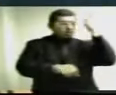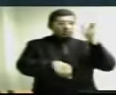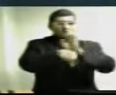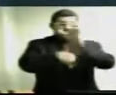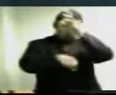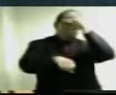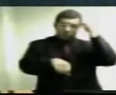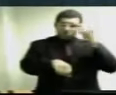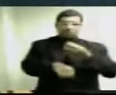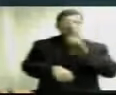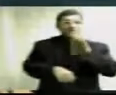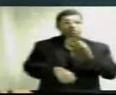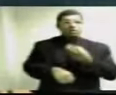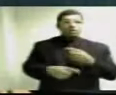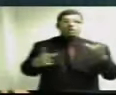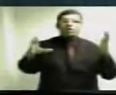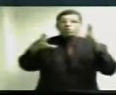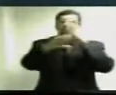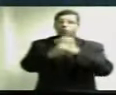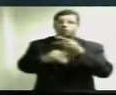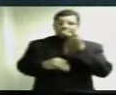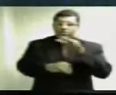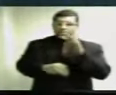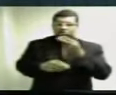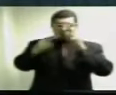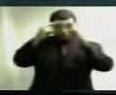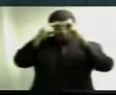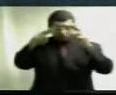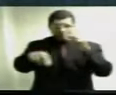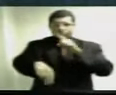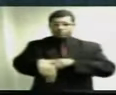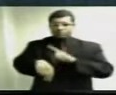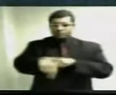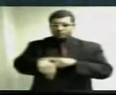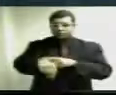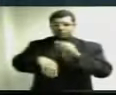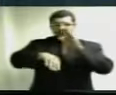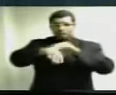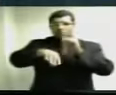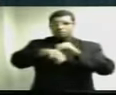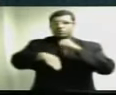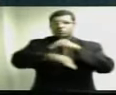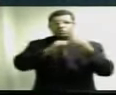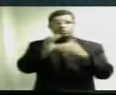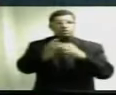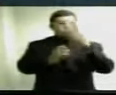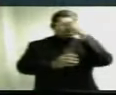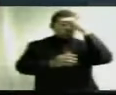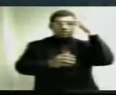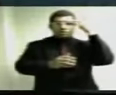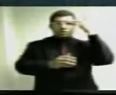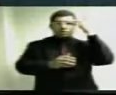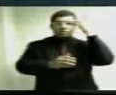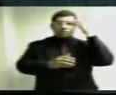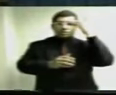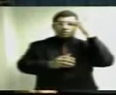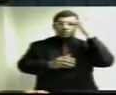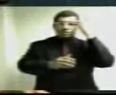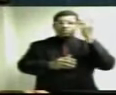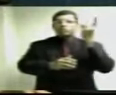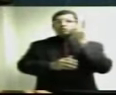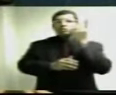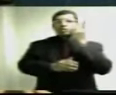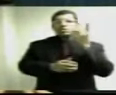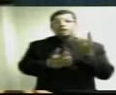Estado do Amazonas. Portanto, eu concluo essa minha fala respeitando o tempo, convocando todos os cidadãos e cidadãs para no